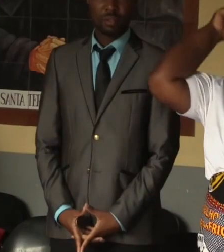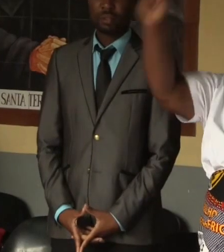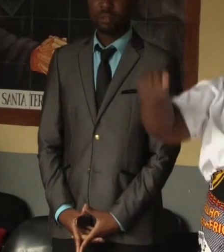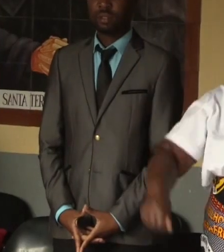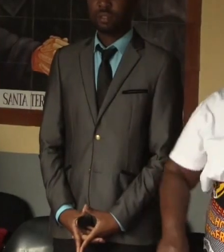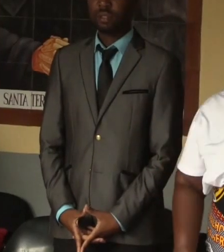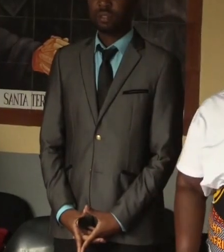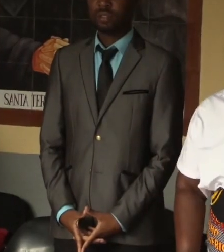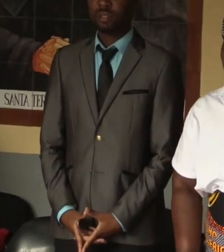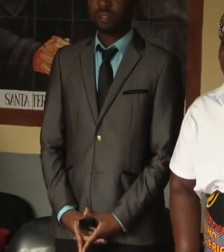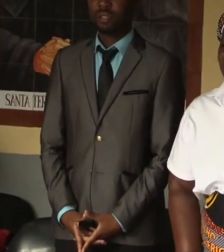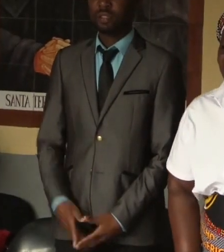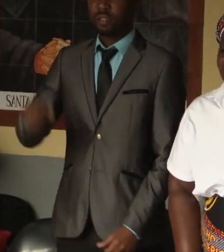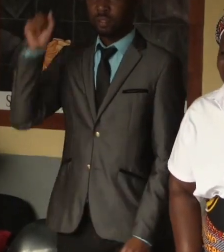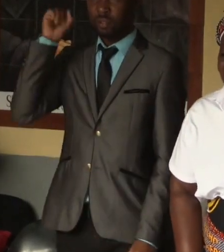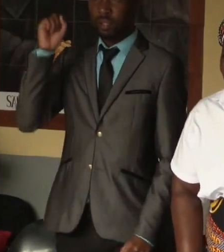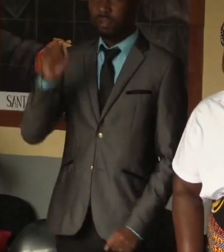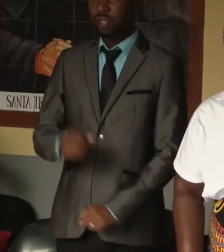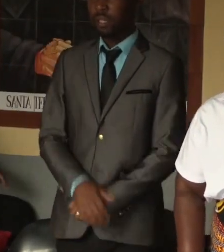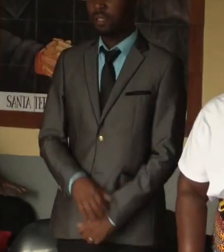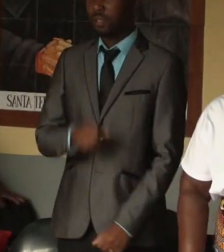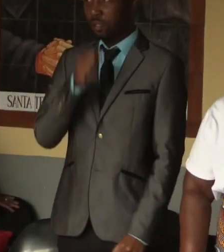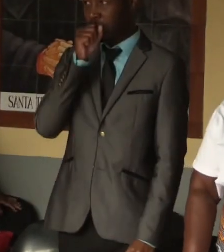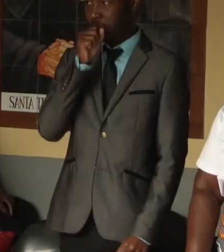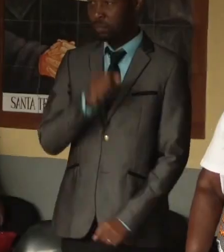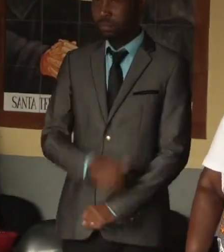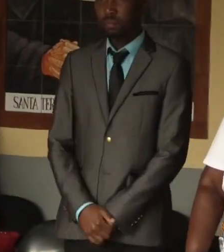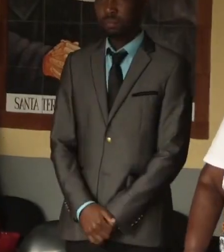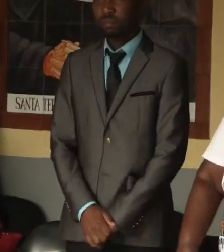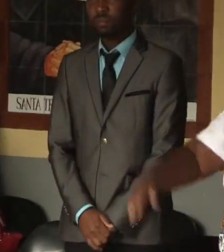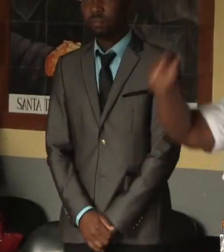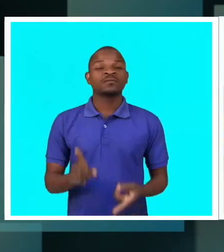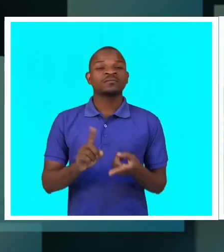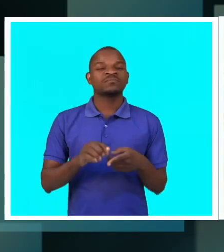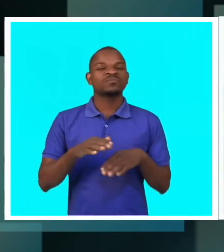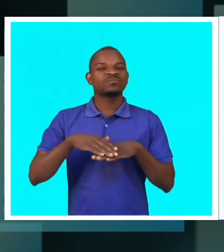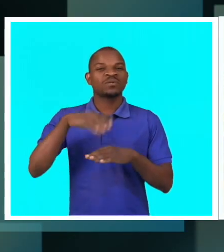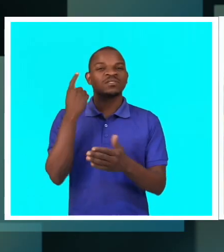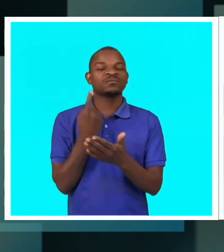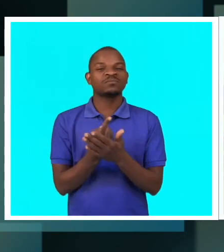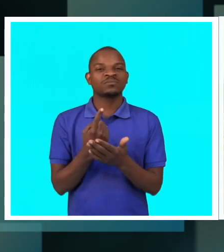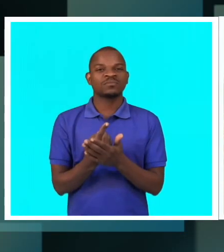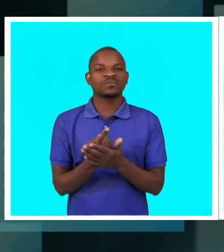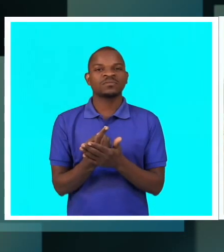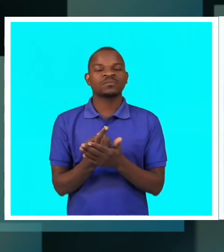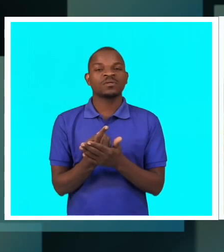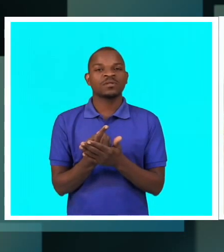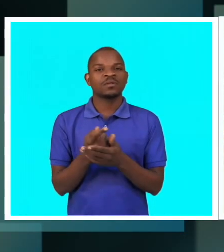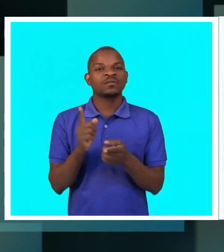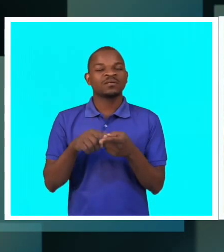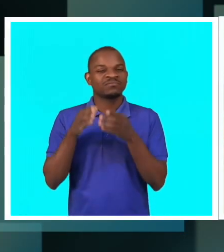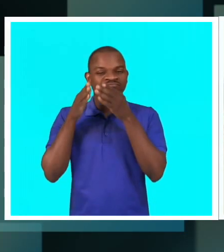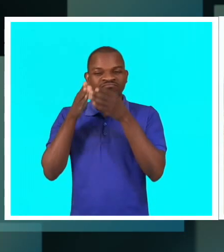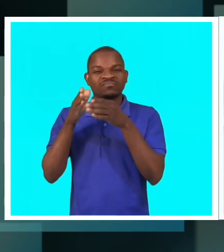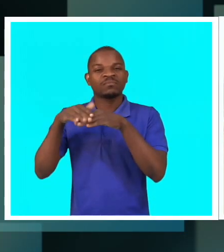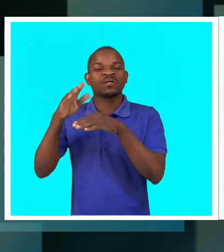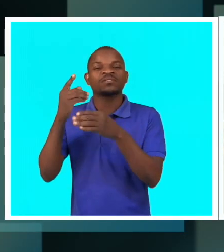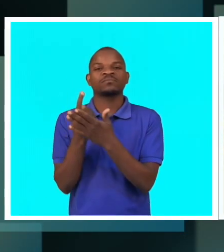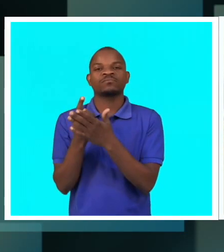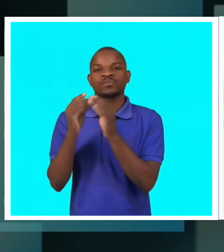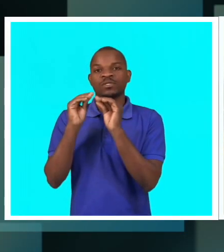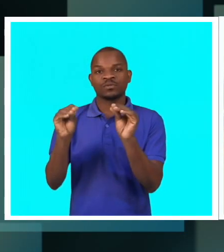gênero, foram os assuntos mais destacados na comemoração desta data. Uma das ações com muito